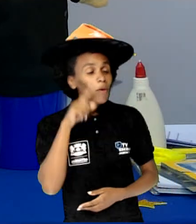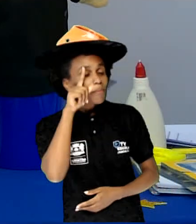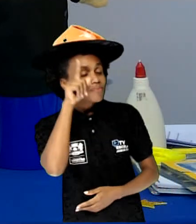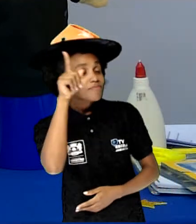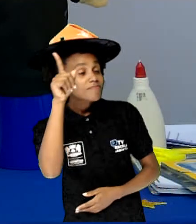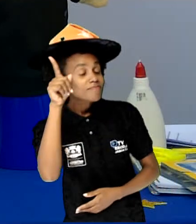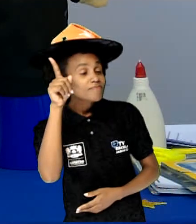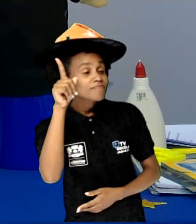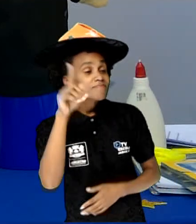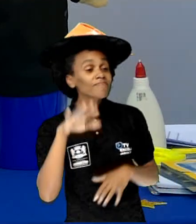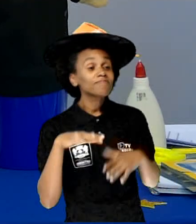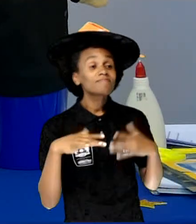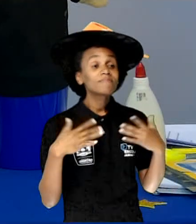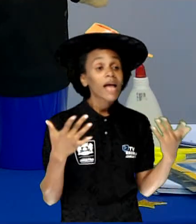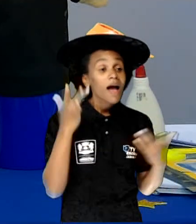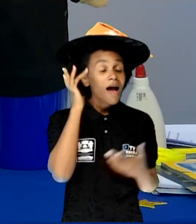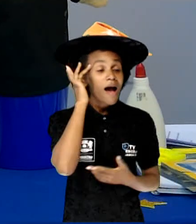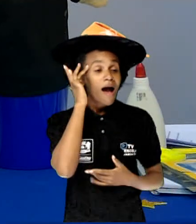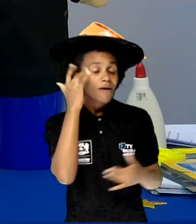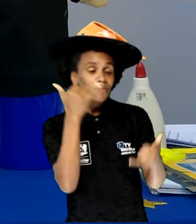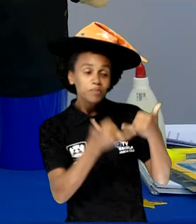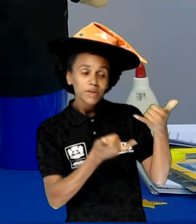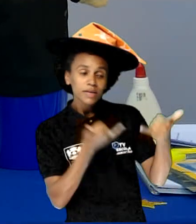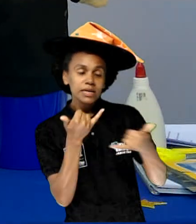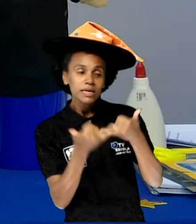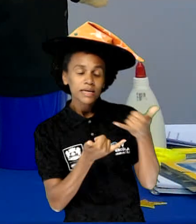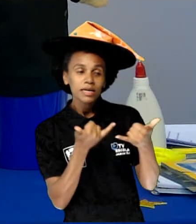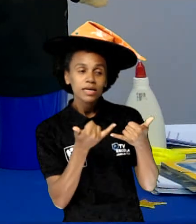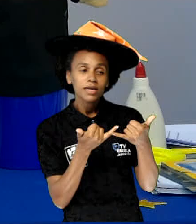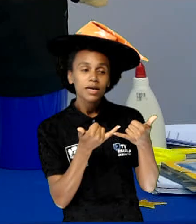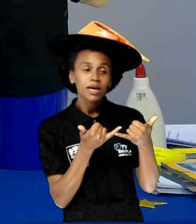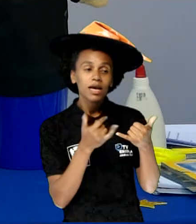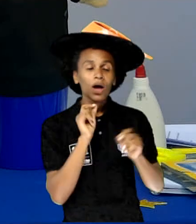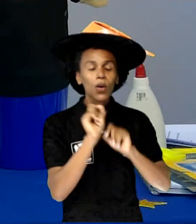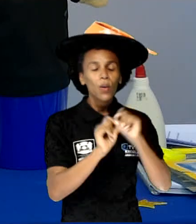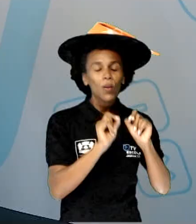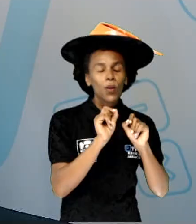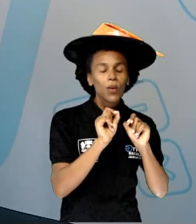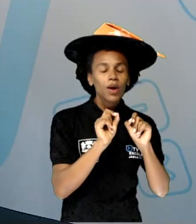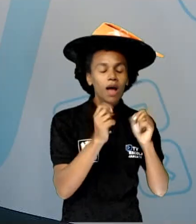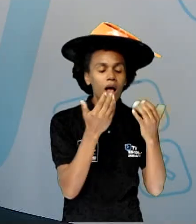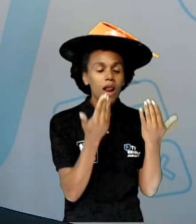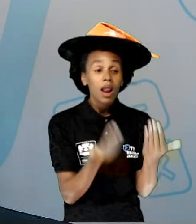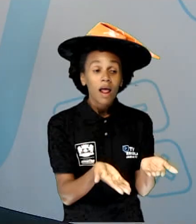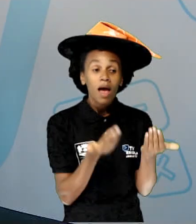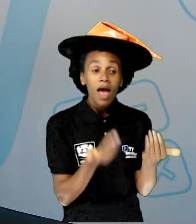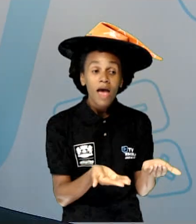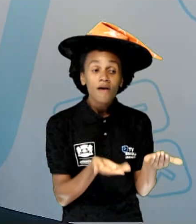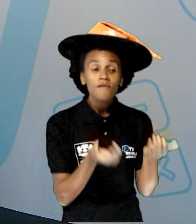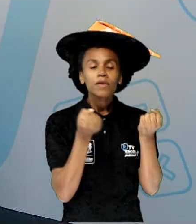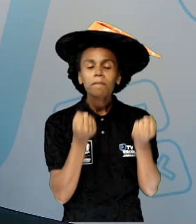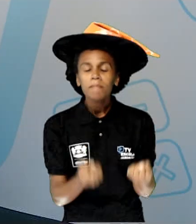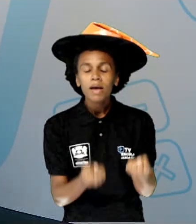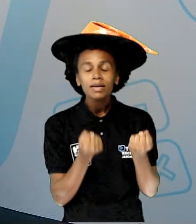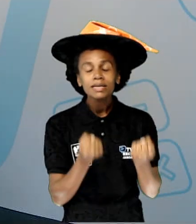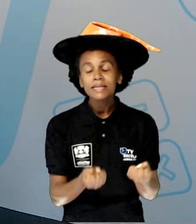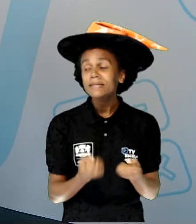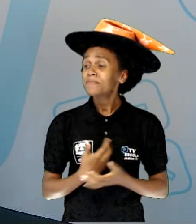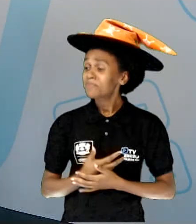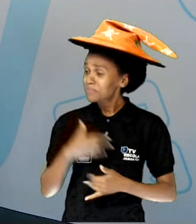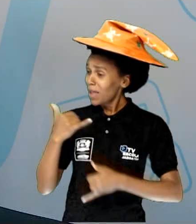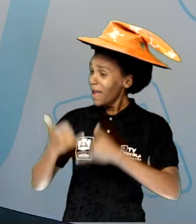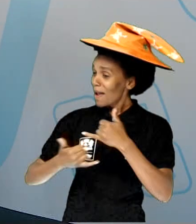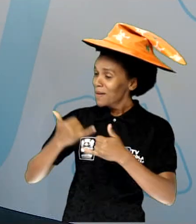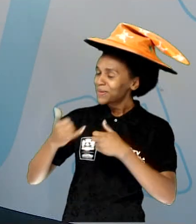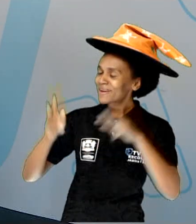professora aqui então a gente brinca do que eleny e o que é pesado Eita que brincar a pena gente